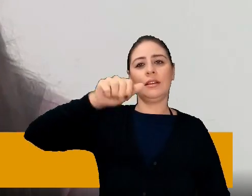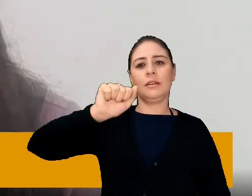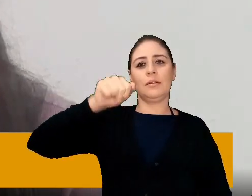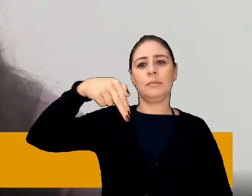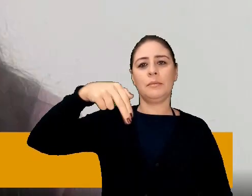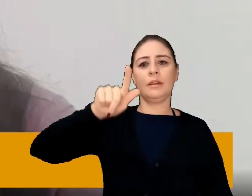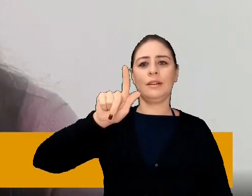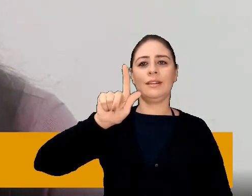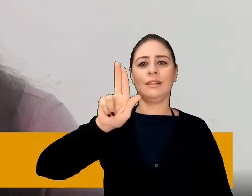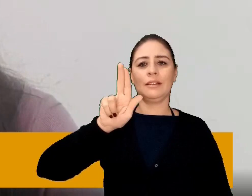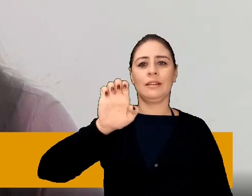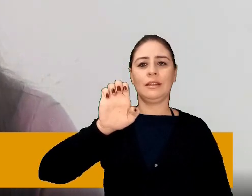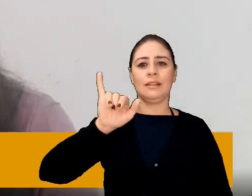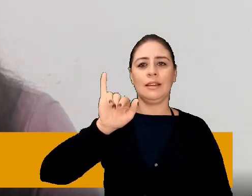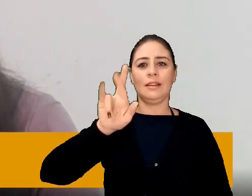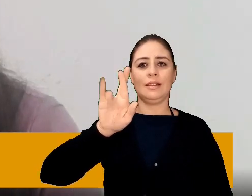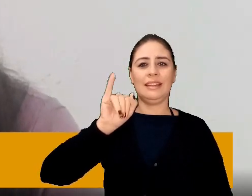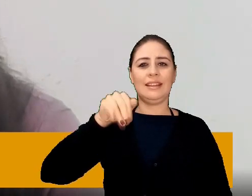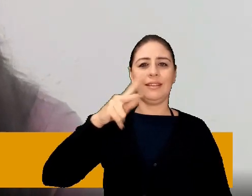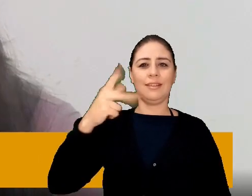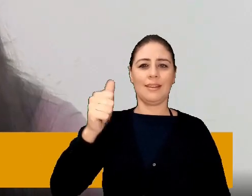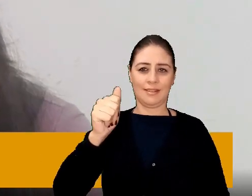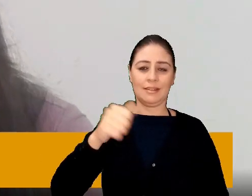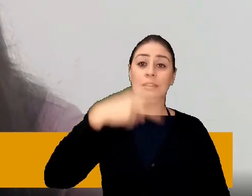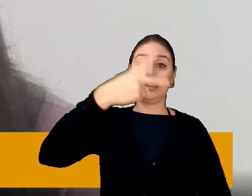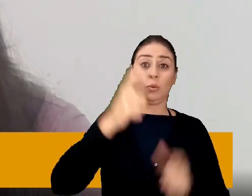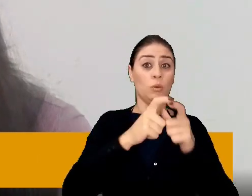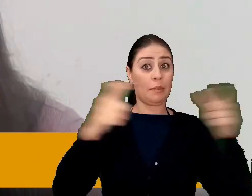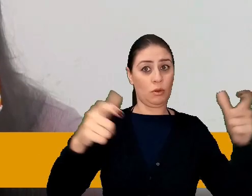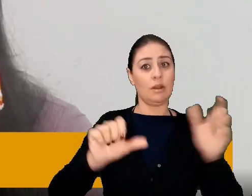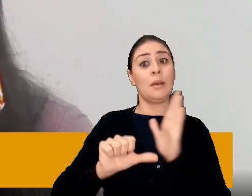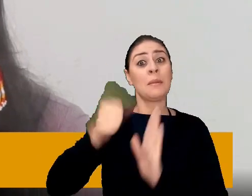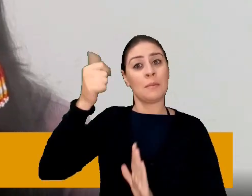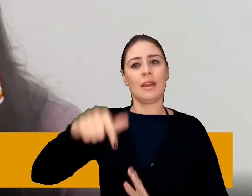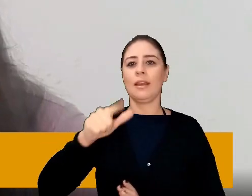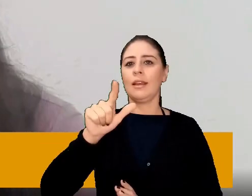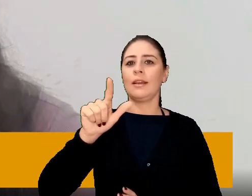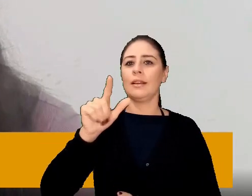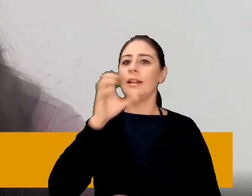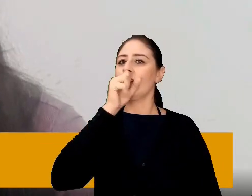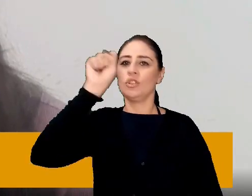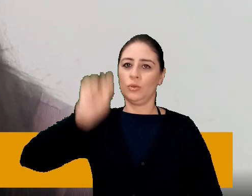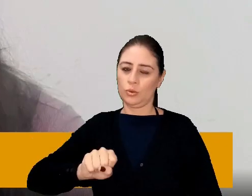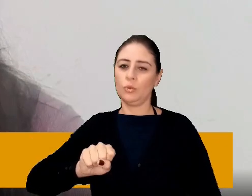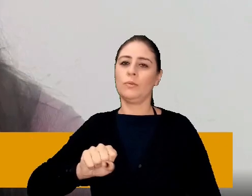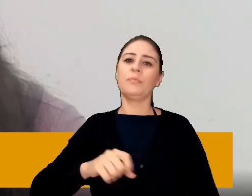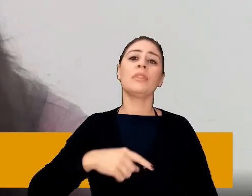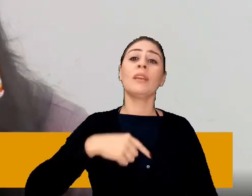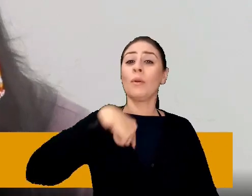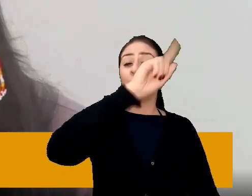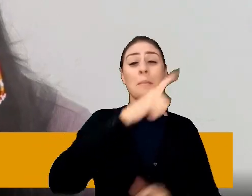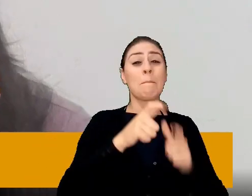é Rio das Cobras, que é Laranjeiras do Sul, e a segunda é em Mangueirinha. Lá, a maior reserva